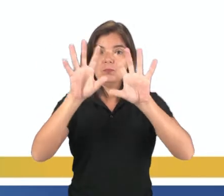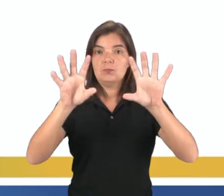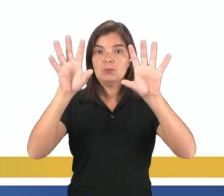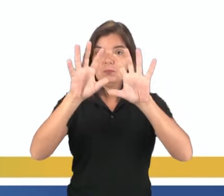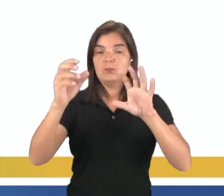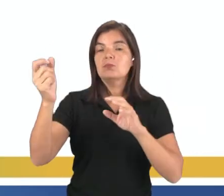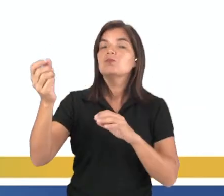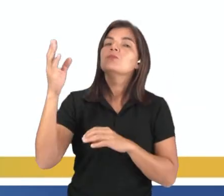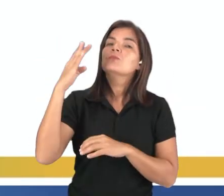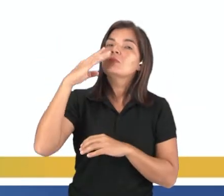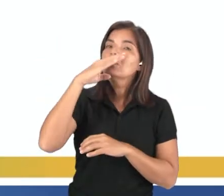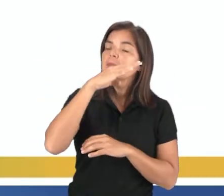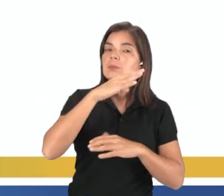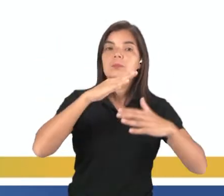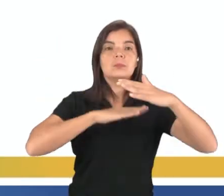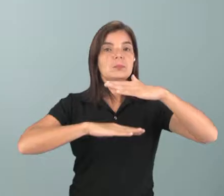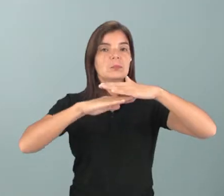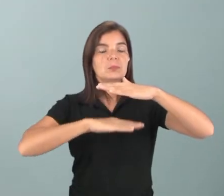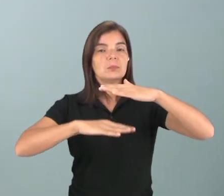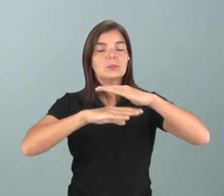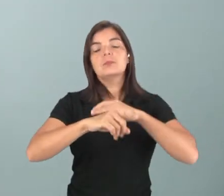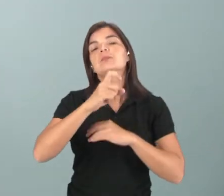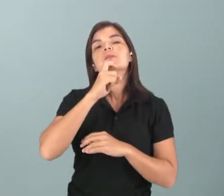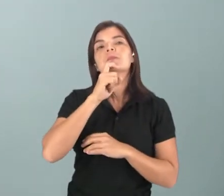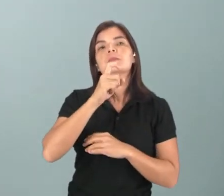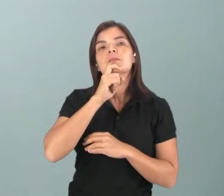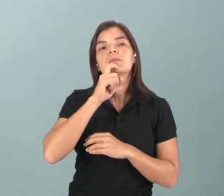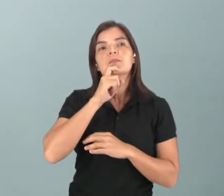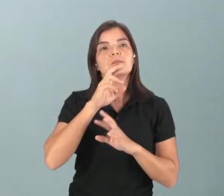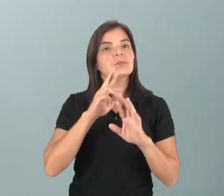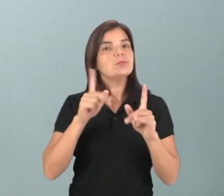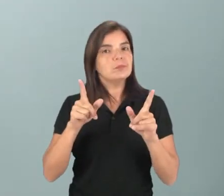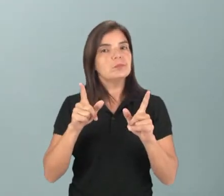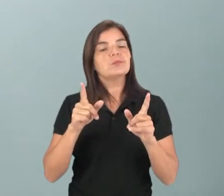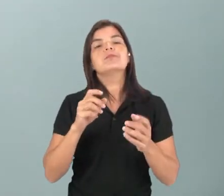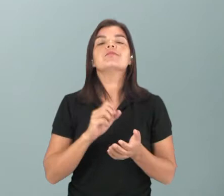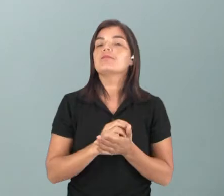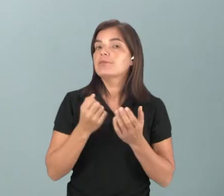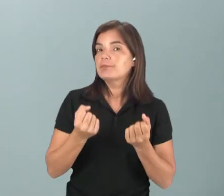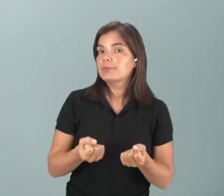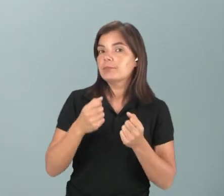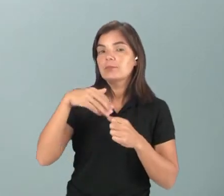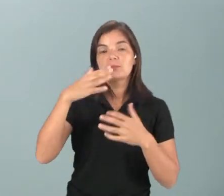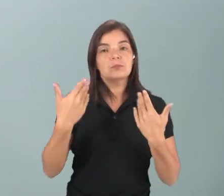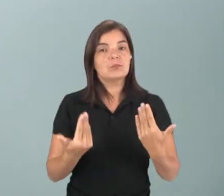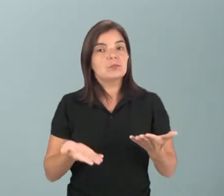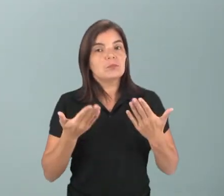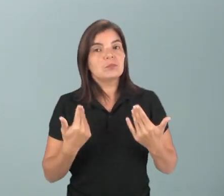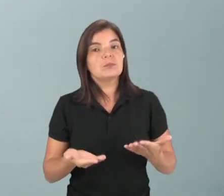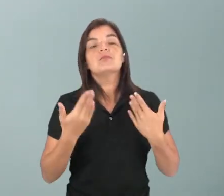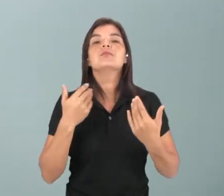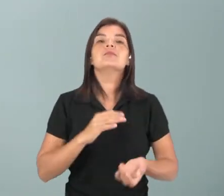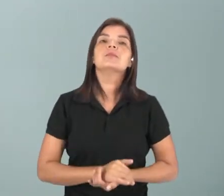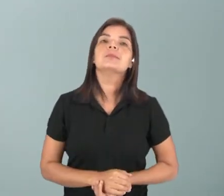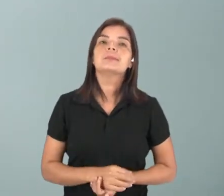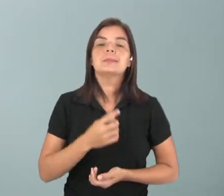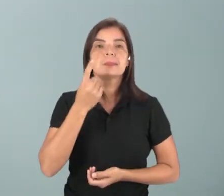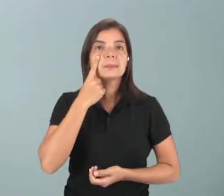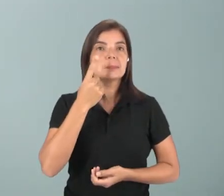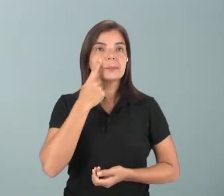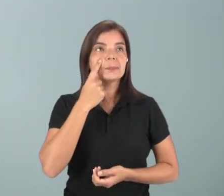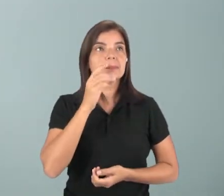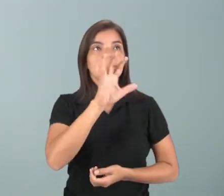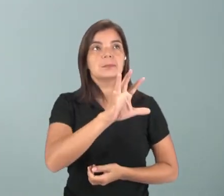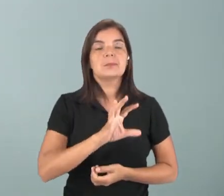e por baixo caminhasse a massa de ar frio, tá? Devido a essa diferença de densidade, tá? Uma é mais leve e a outra é mais pesada. Então vejam que